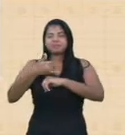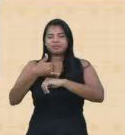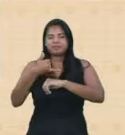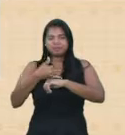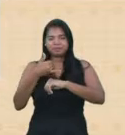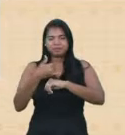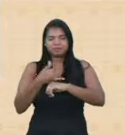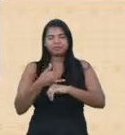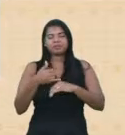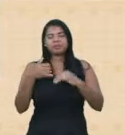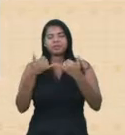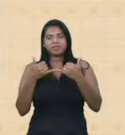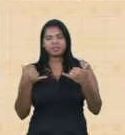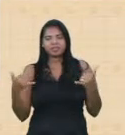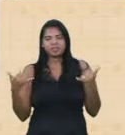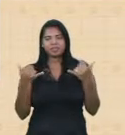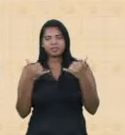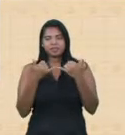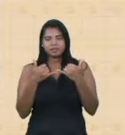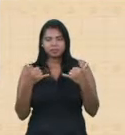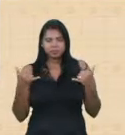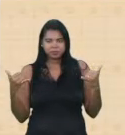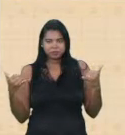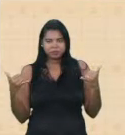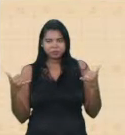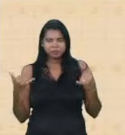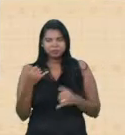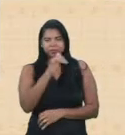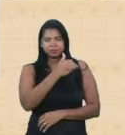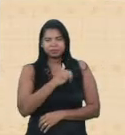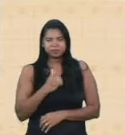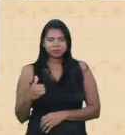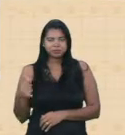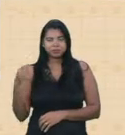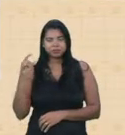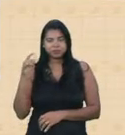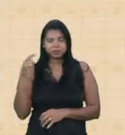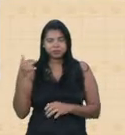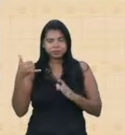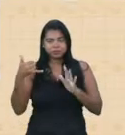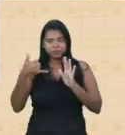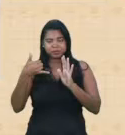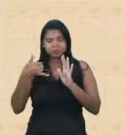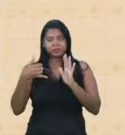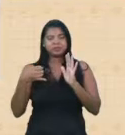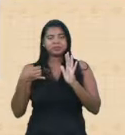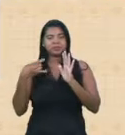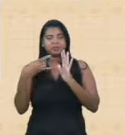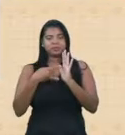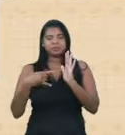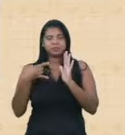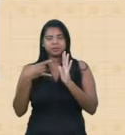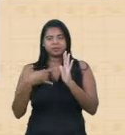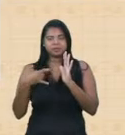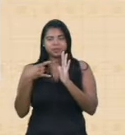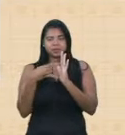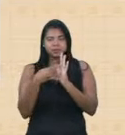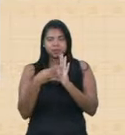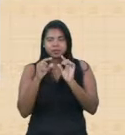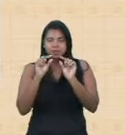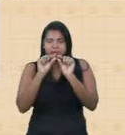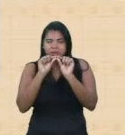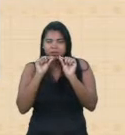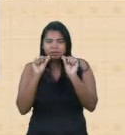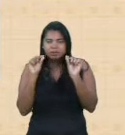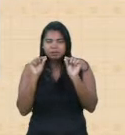corrente elétrica por eles. Então, se você pegar um ímã e esfregar num objeto metálico, como uma agulha, ou fazer uma